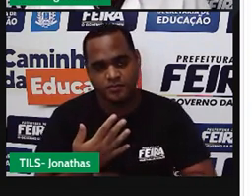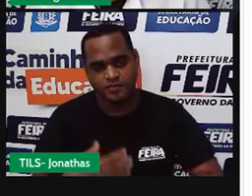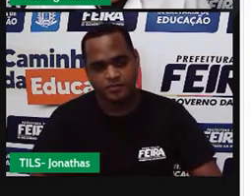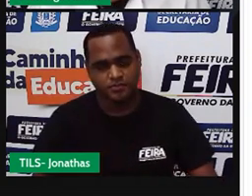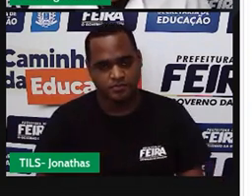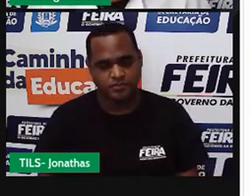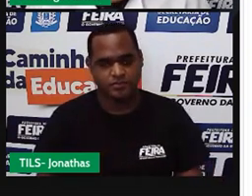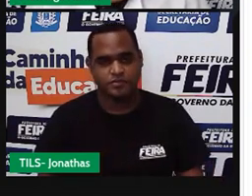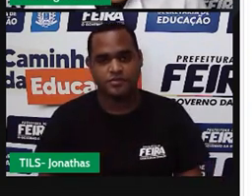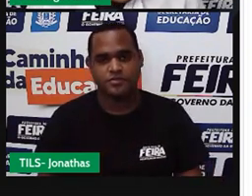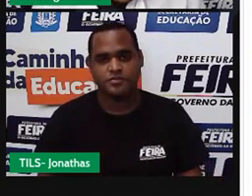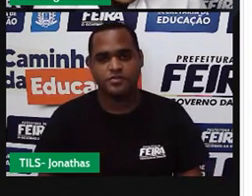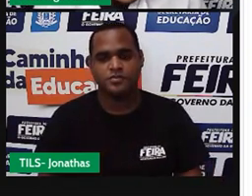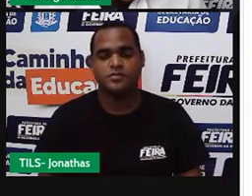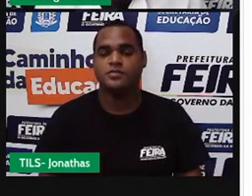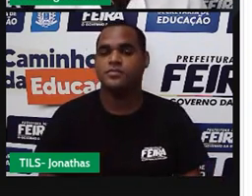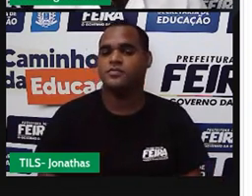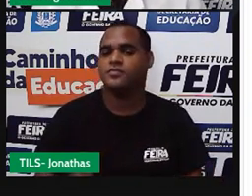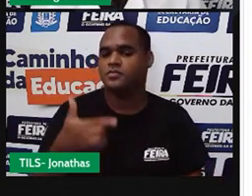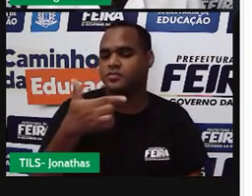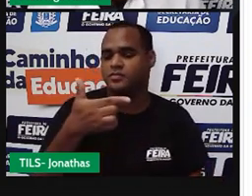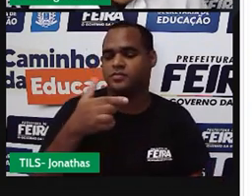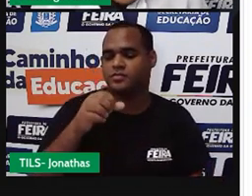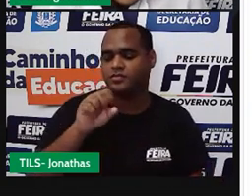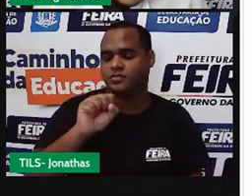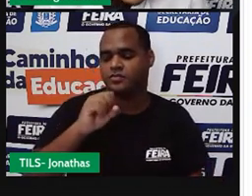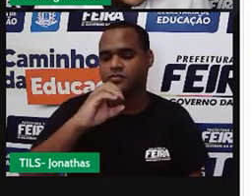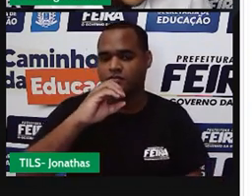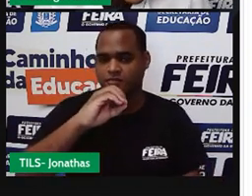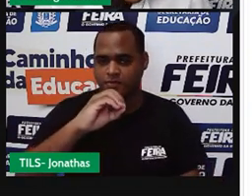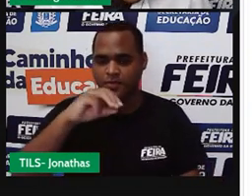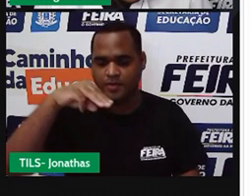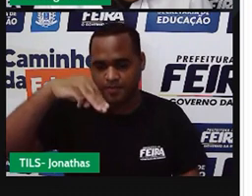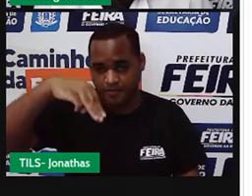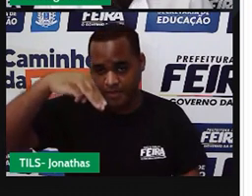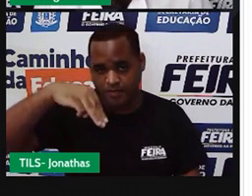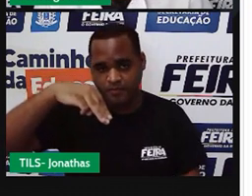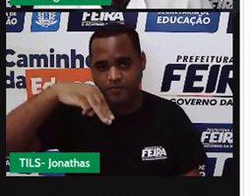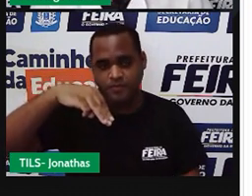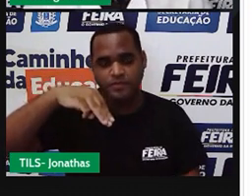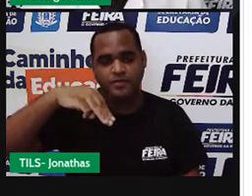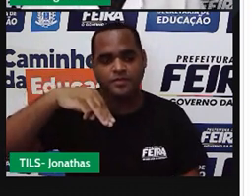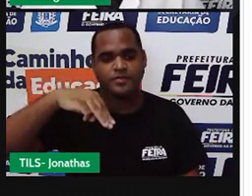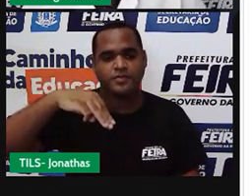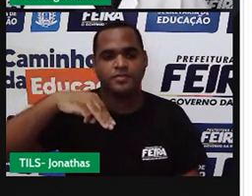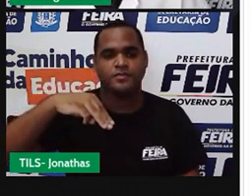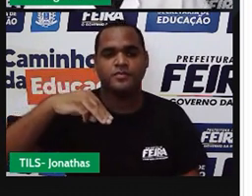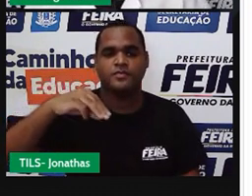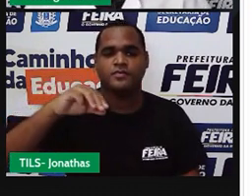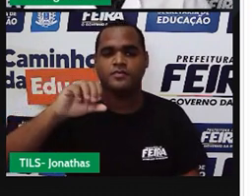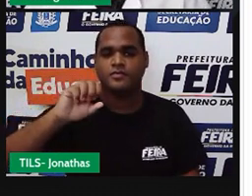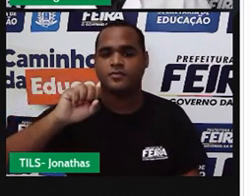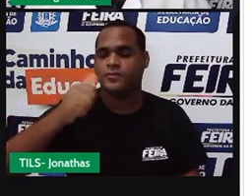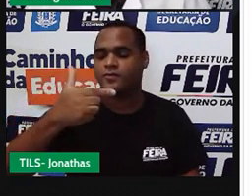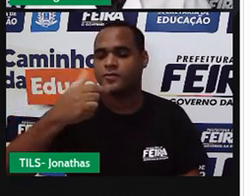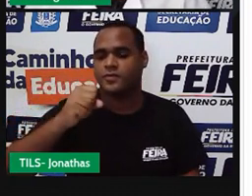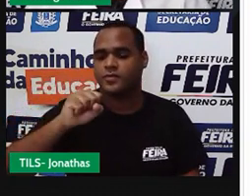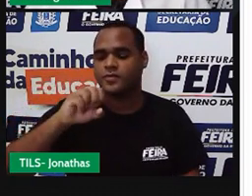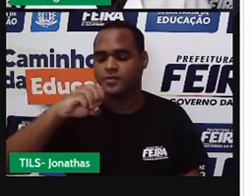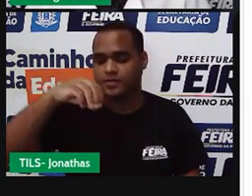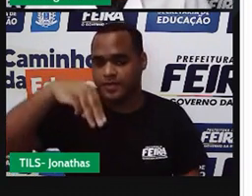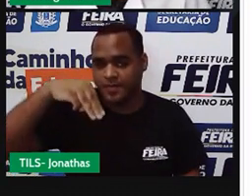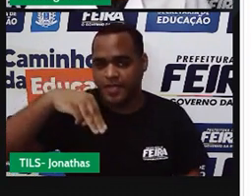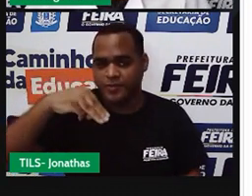a 280 metros só que esse metros é metros quadrados